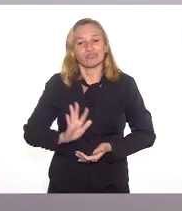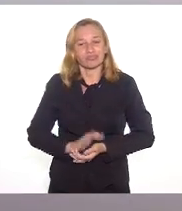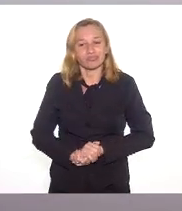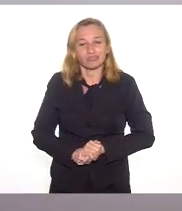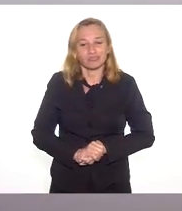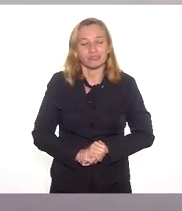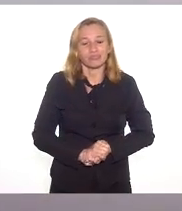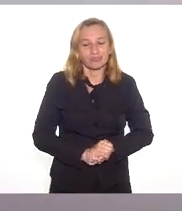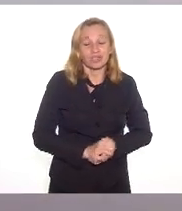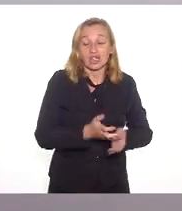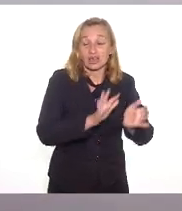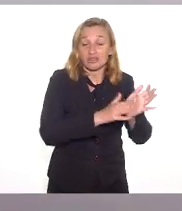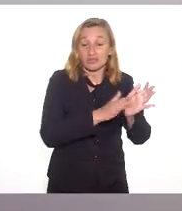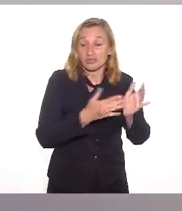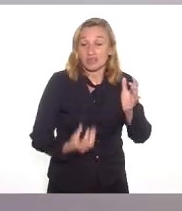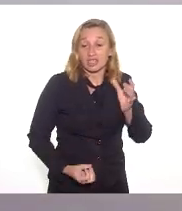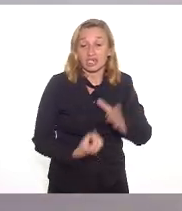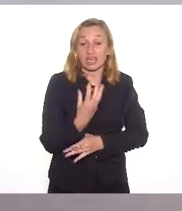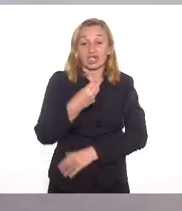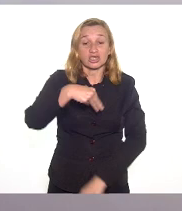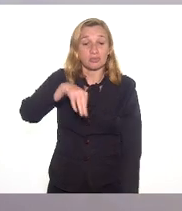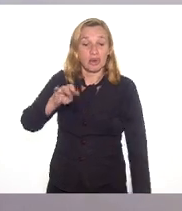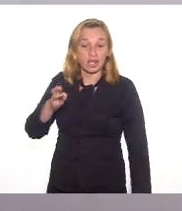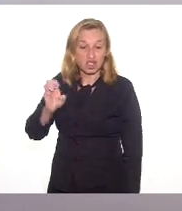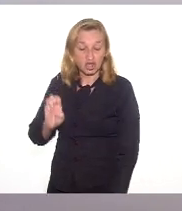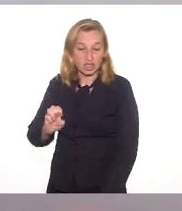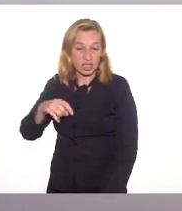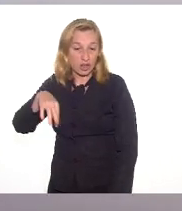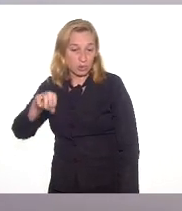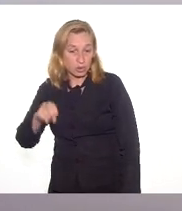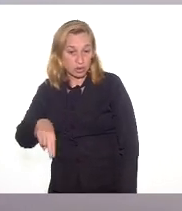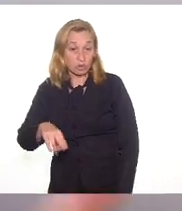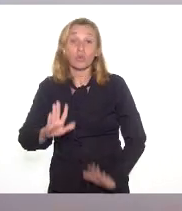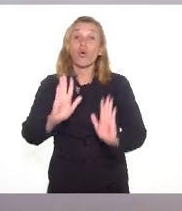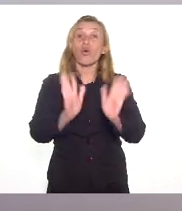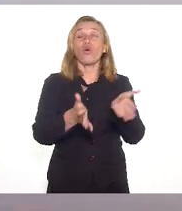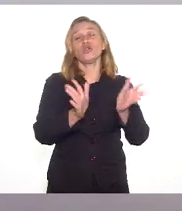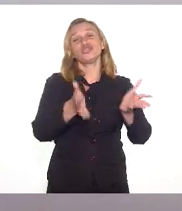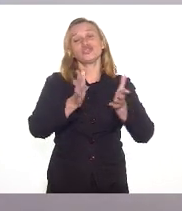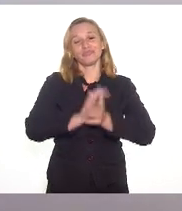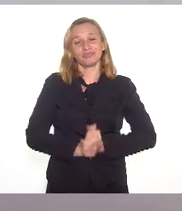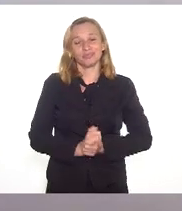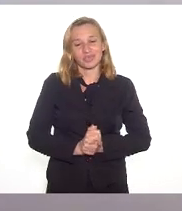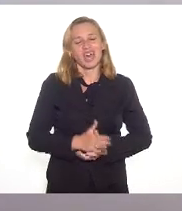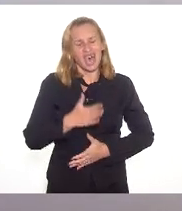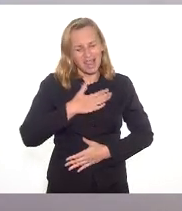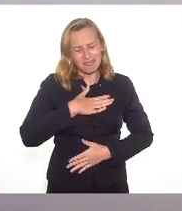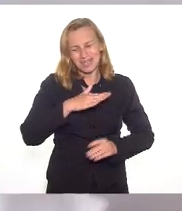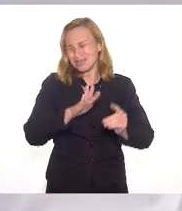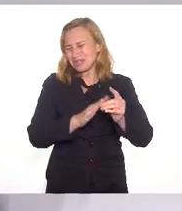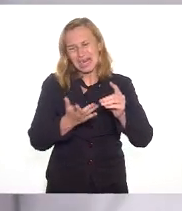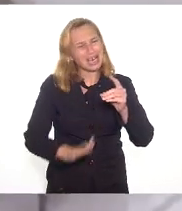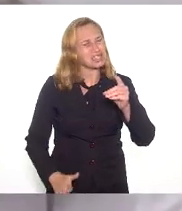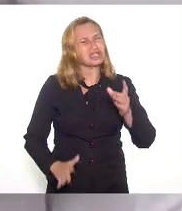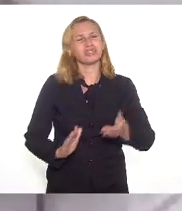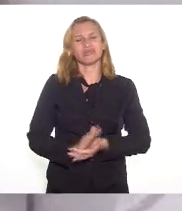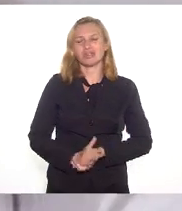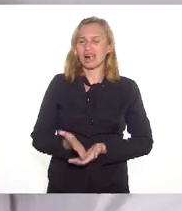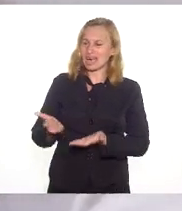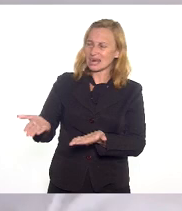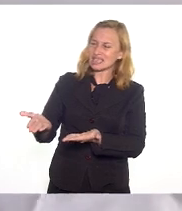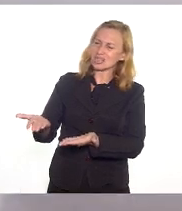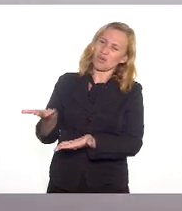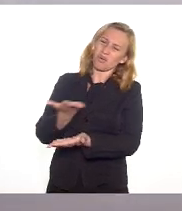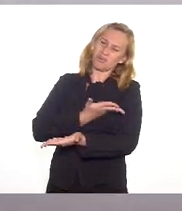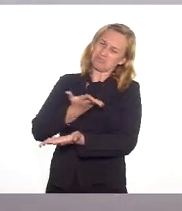pelo grande mestre Nelson Sargento. Então, hoje, as minhas homenagens a este